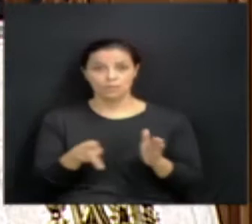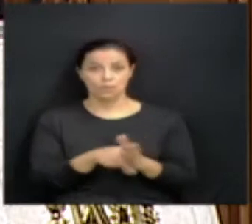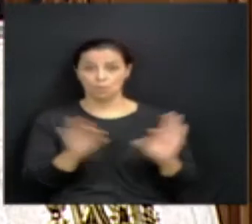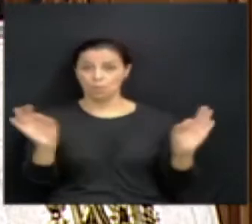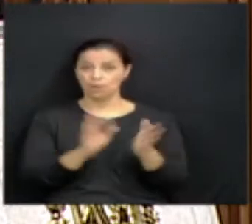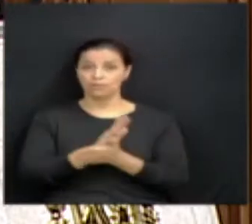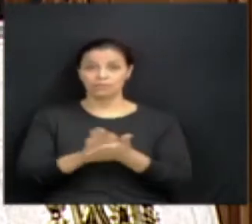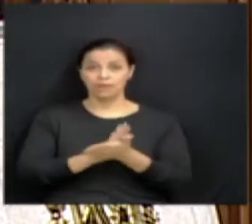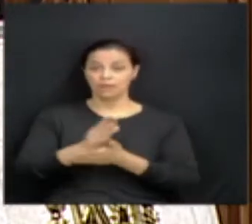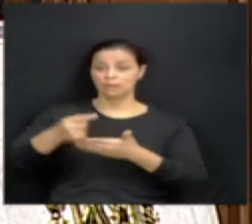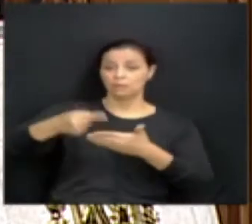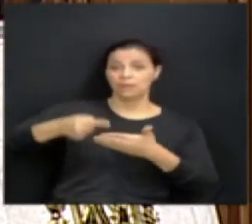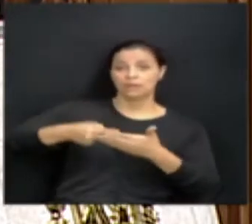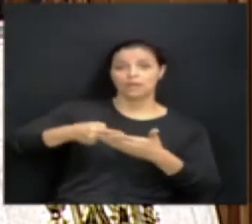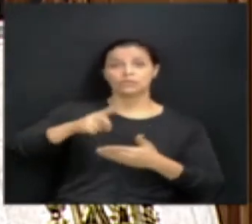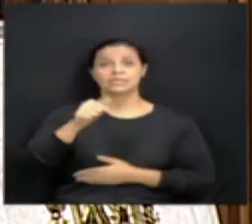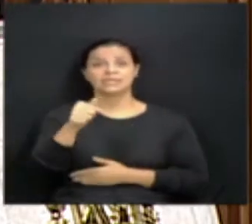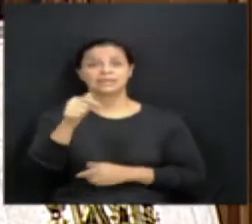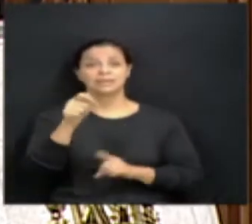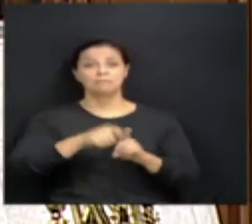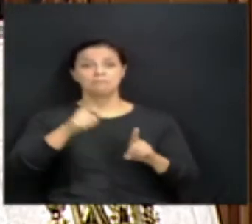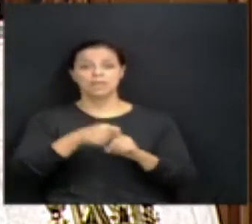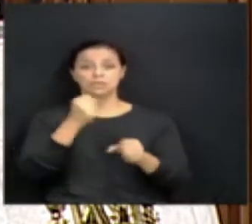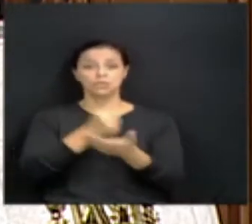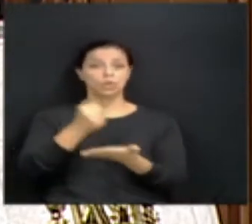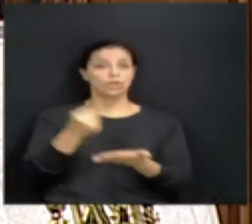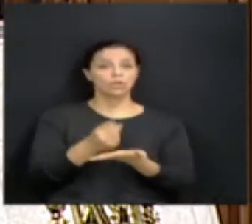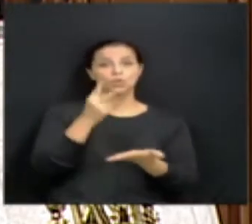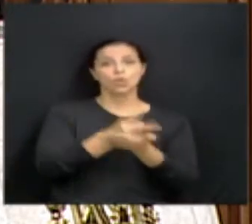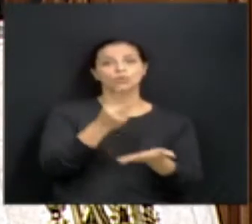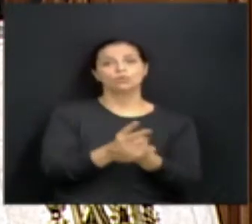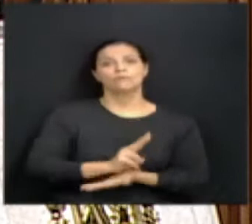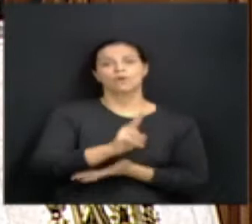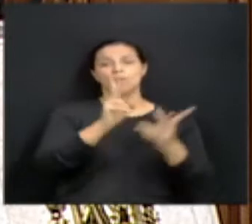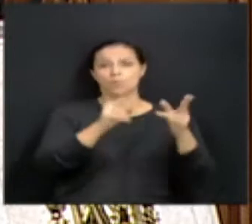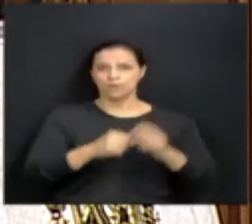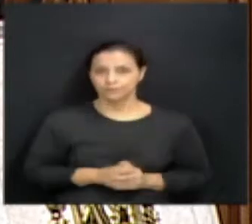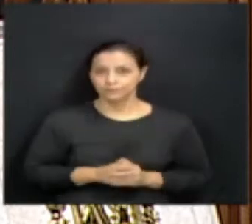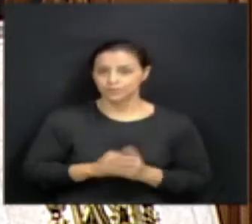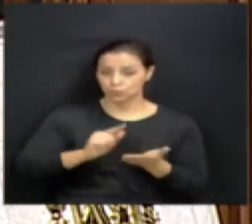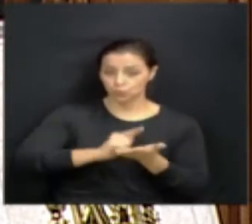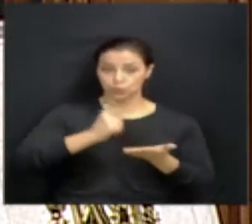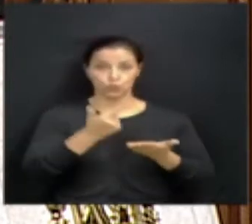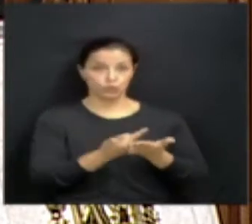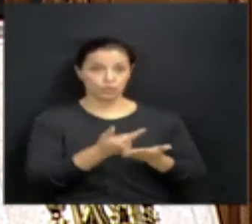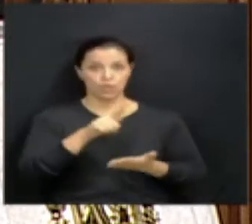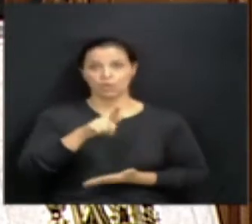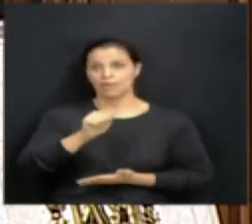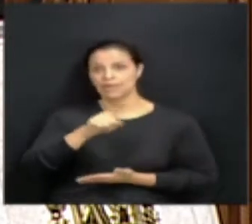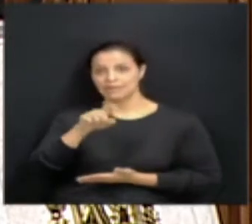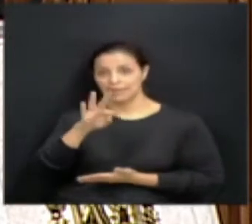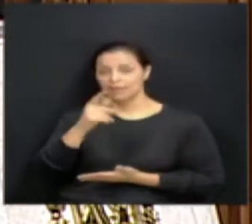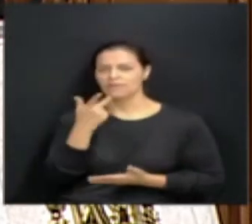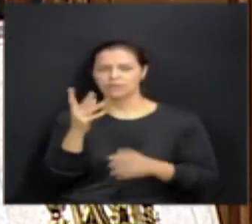aumento de tarifa nos últimos 7 meses do contrato. A Gazeta do Povo, no exercício rápido de